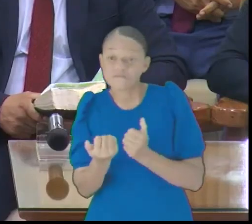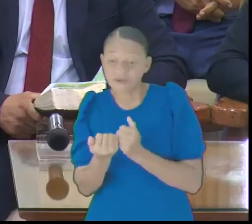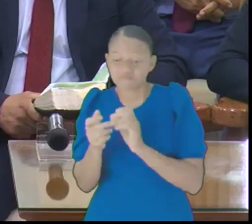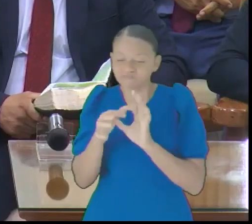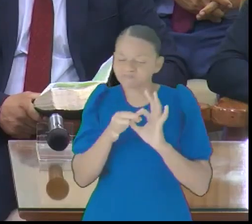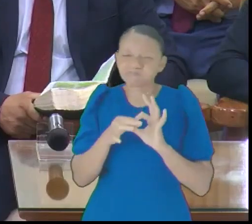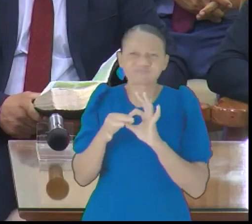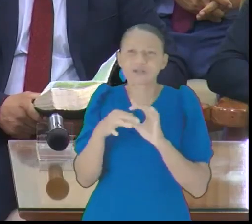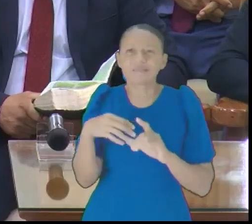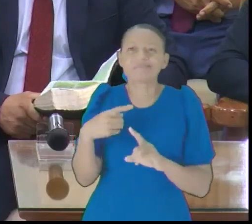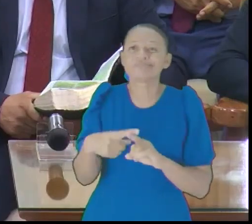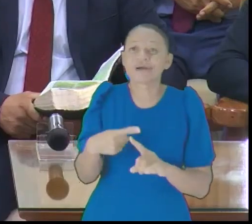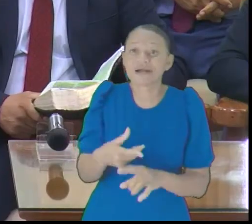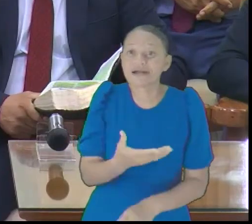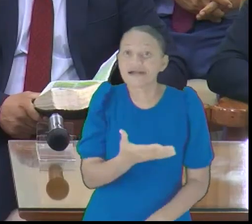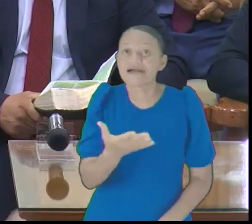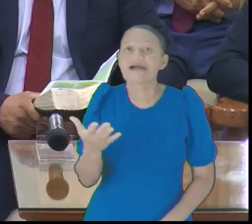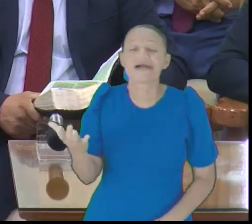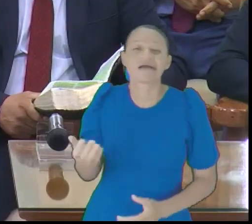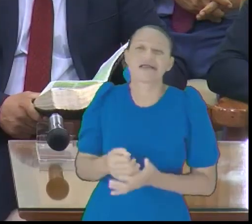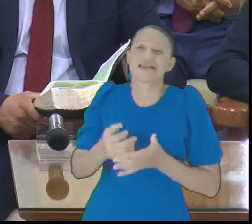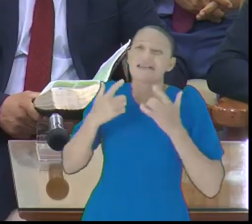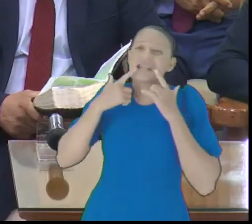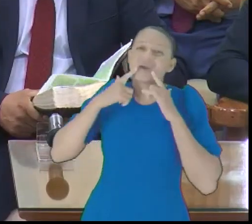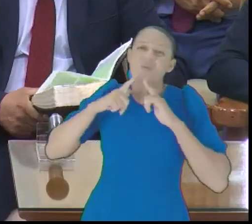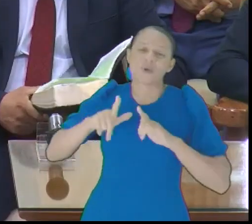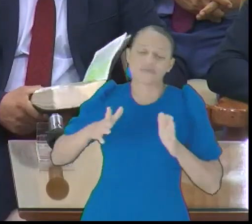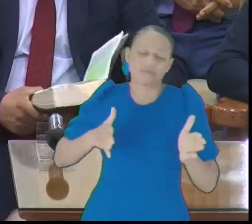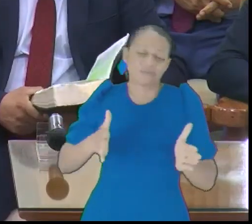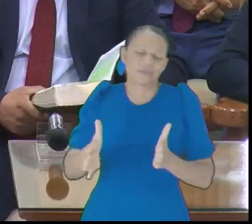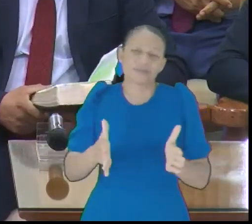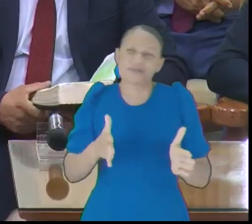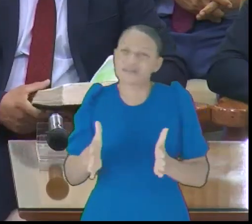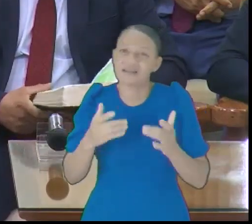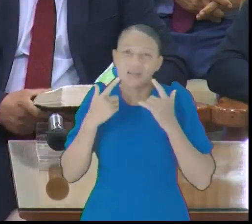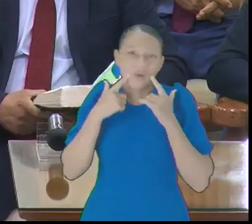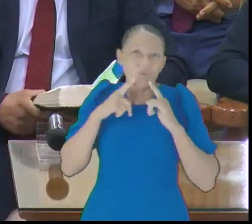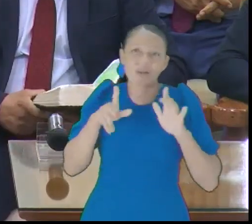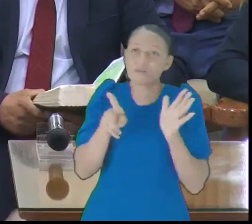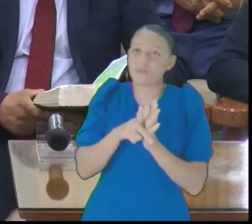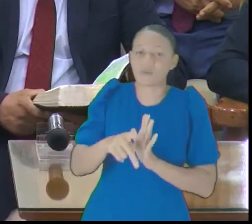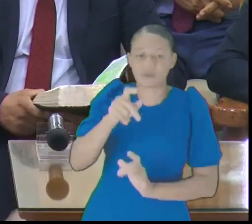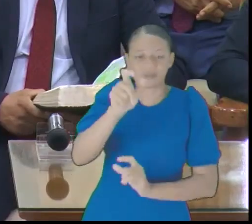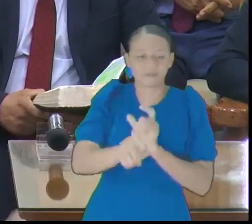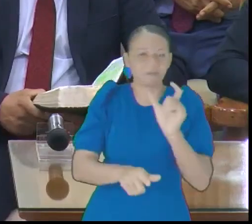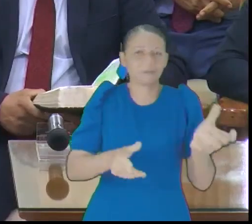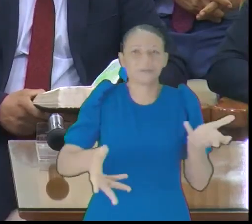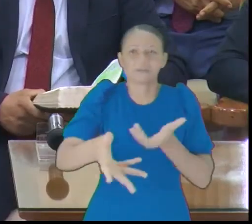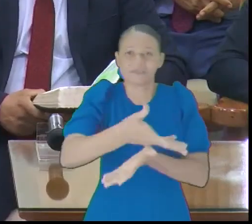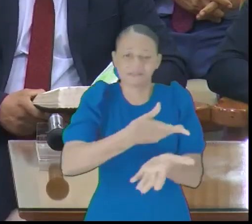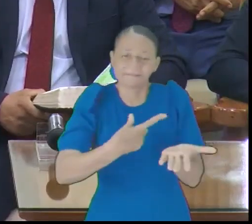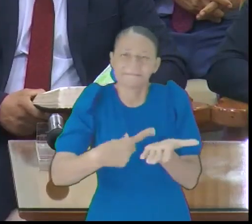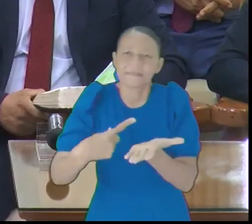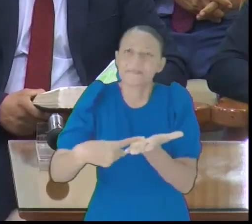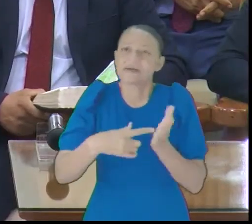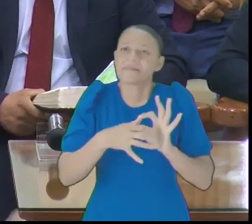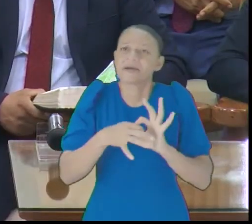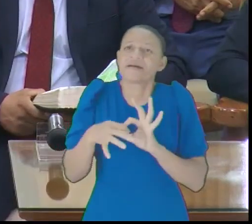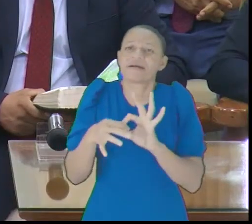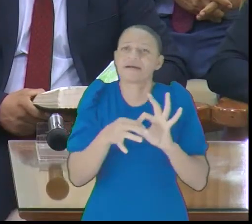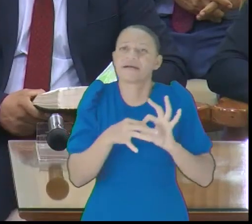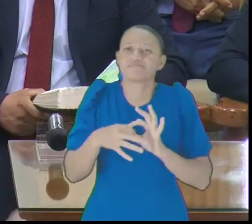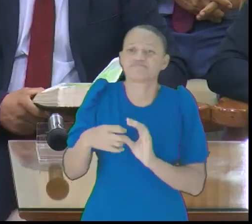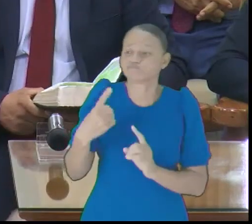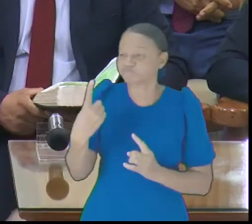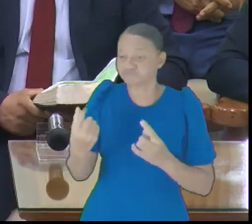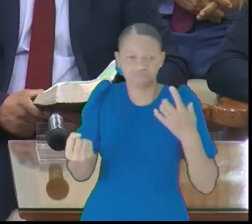aliança, porque esta era a linguagem da época, era a linguagem dos homens. As alianças, os acordos eram